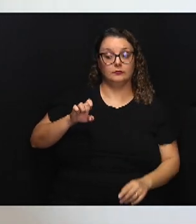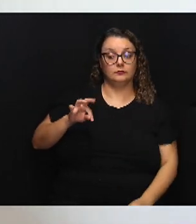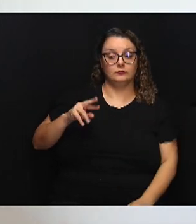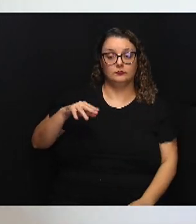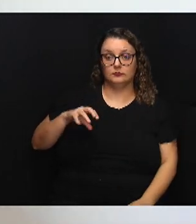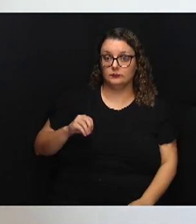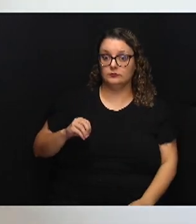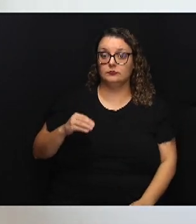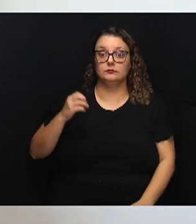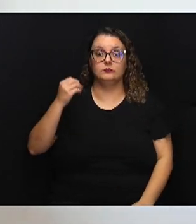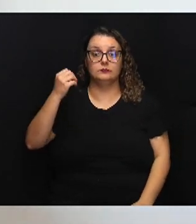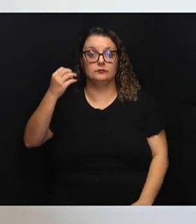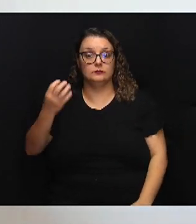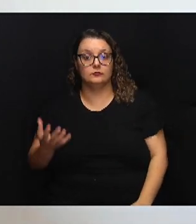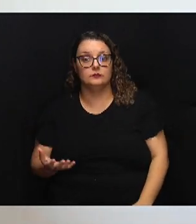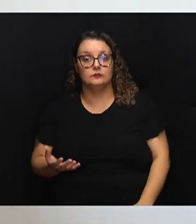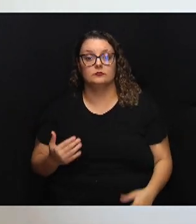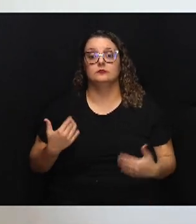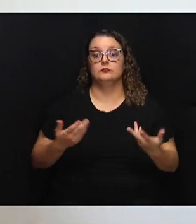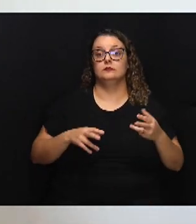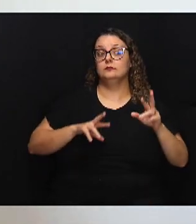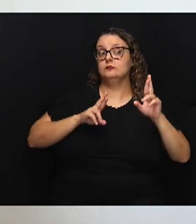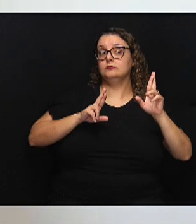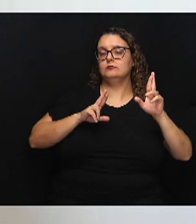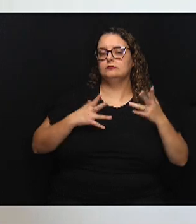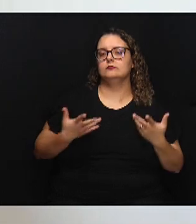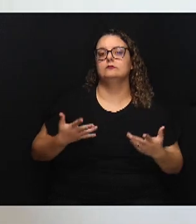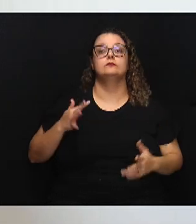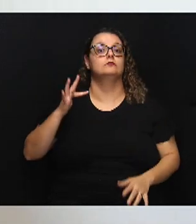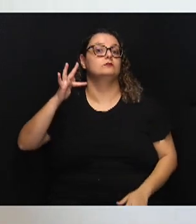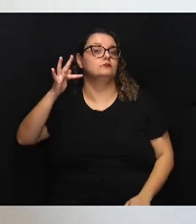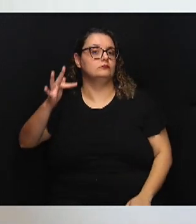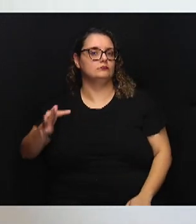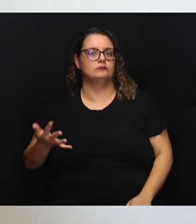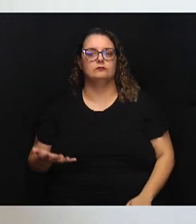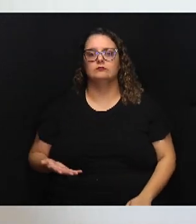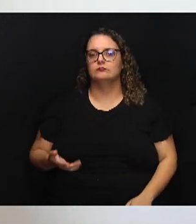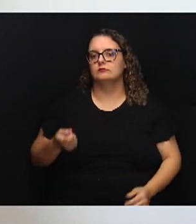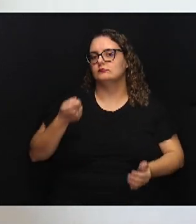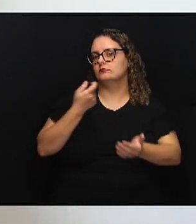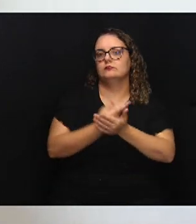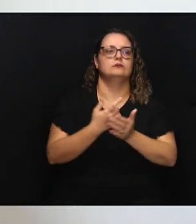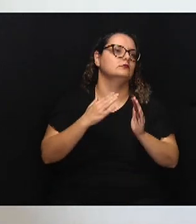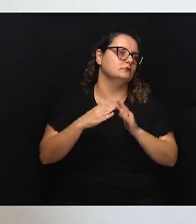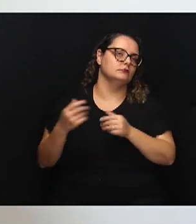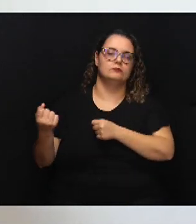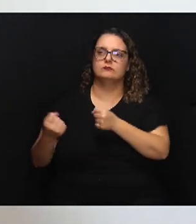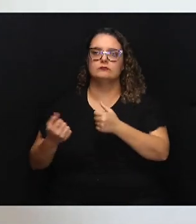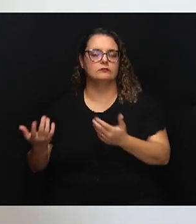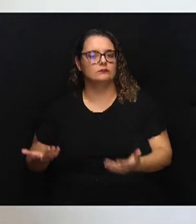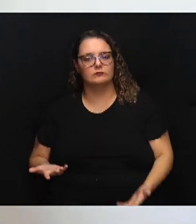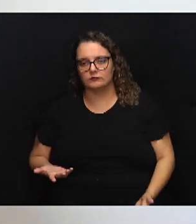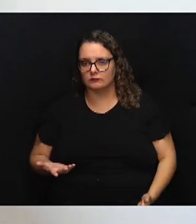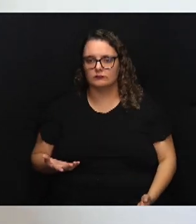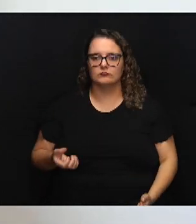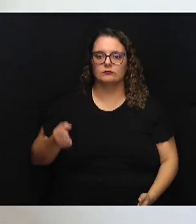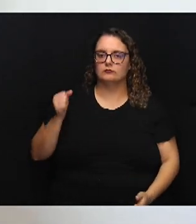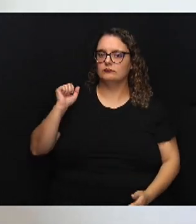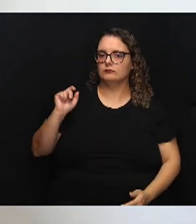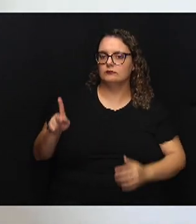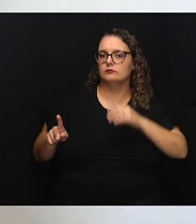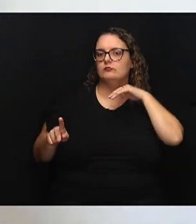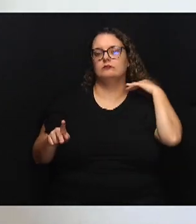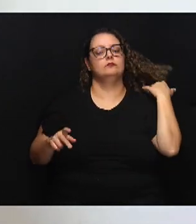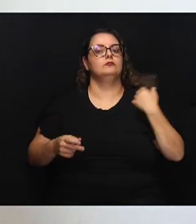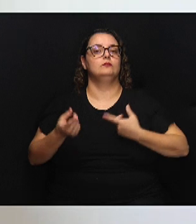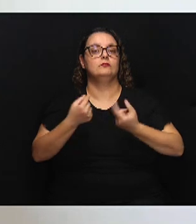para a viagem, ou qual a sua expectativa para o futuro, seja comprar uma casa, um carro, ou para sua aposentadoria, para sua